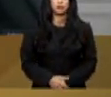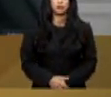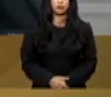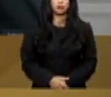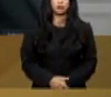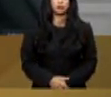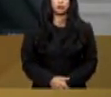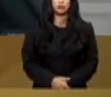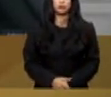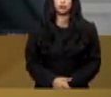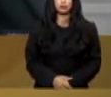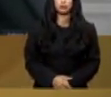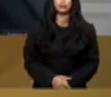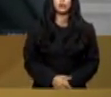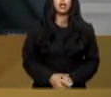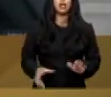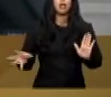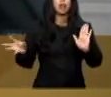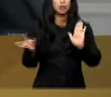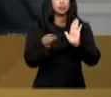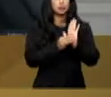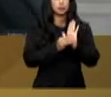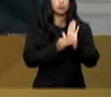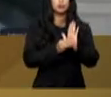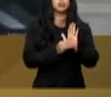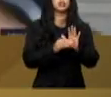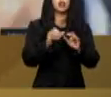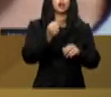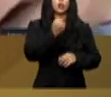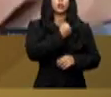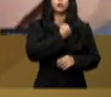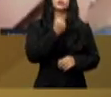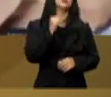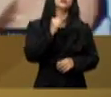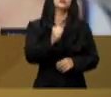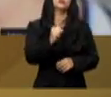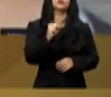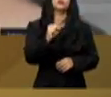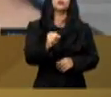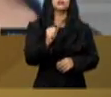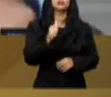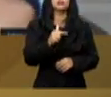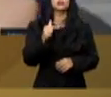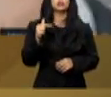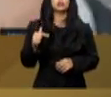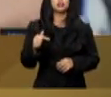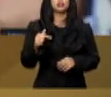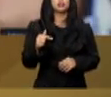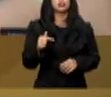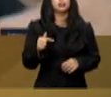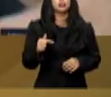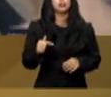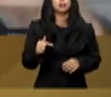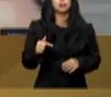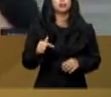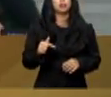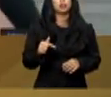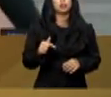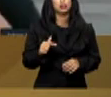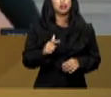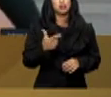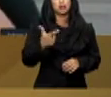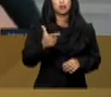A emenda constitucional 87, presidente, nessa, como eu disse, não uma